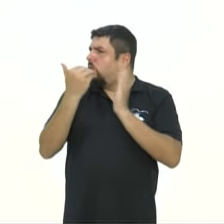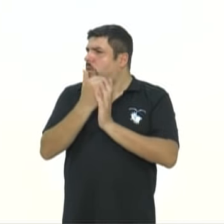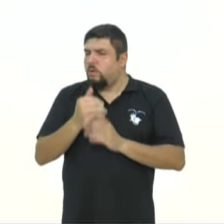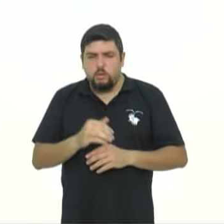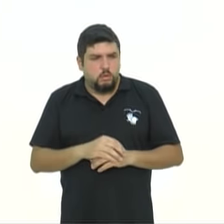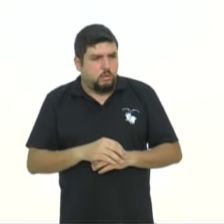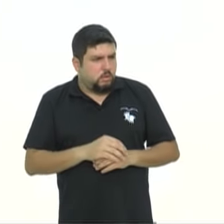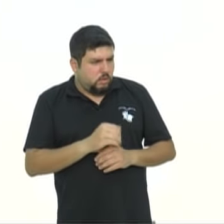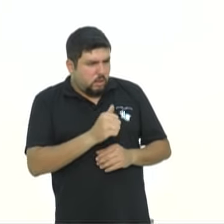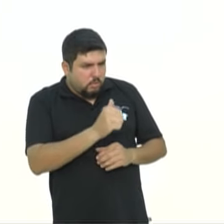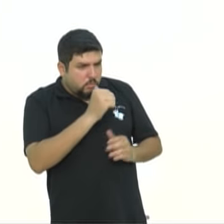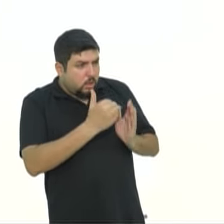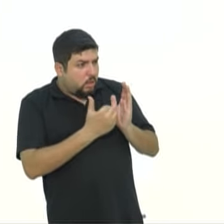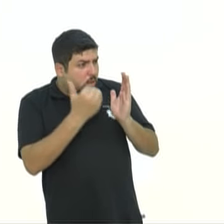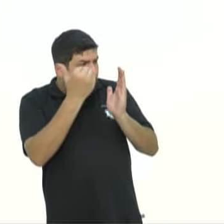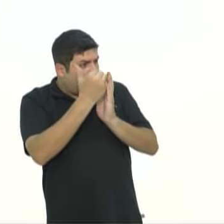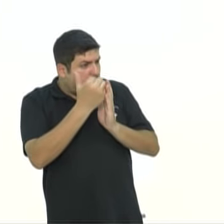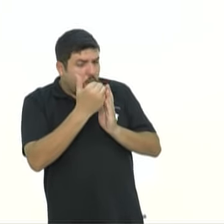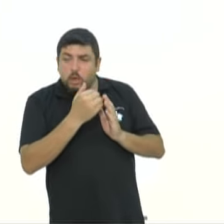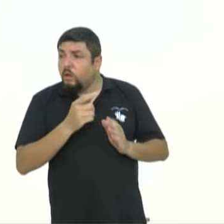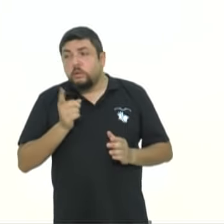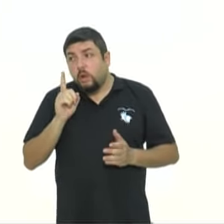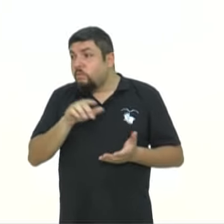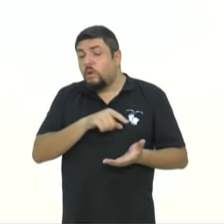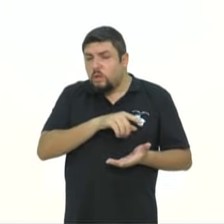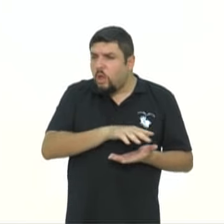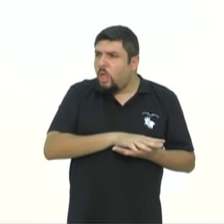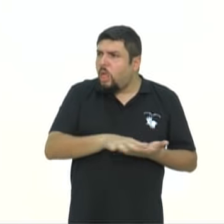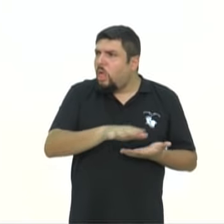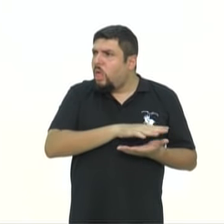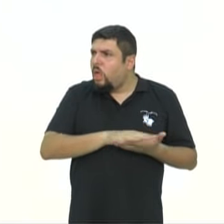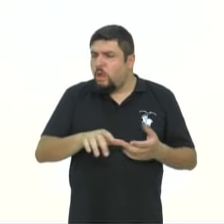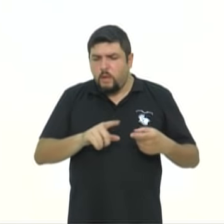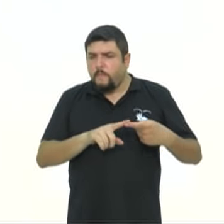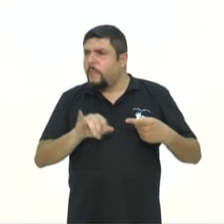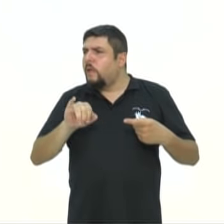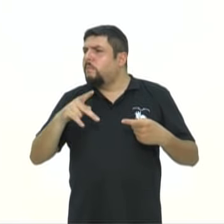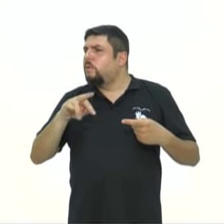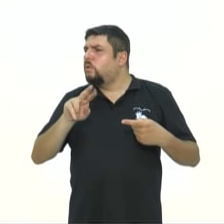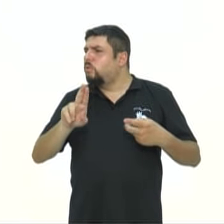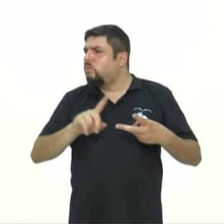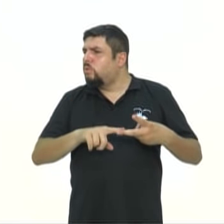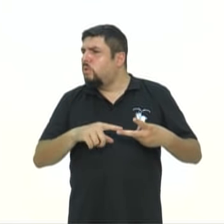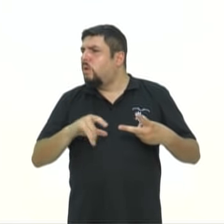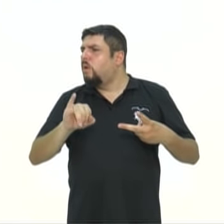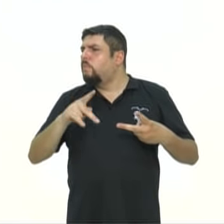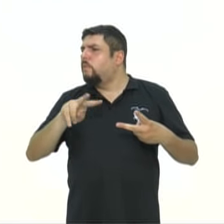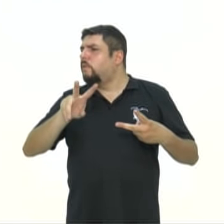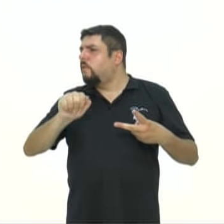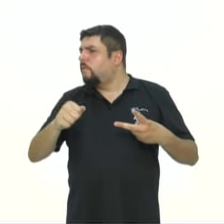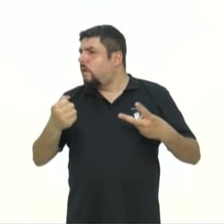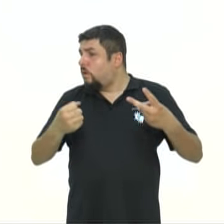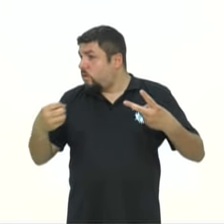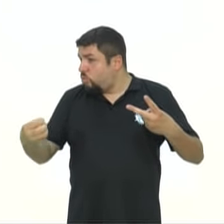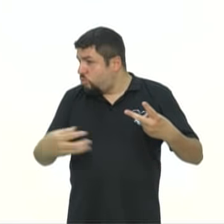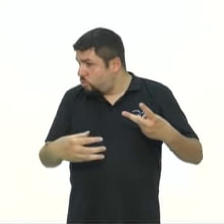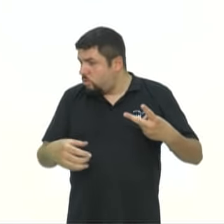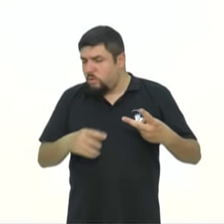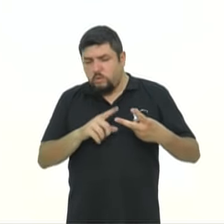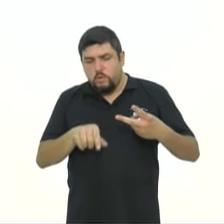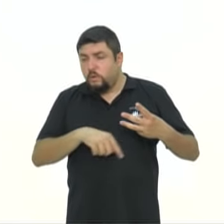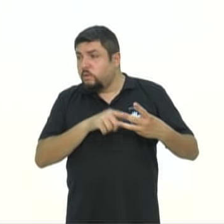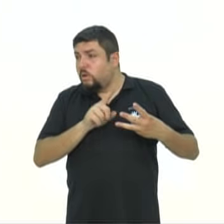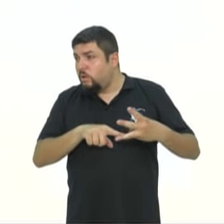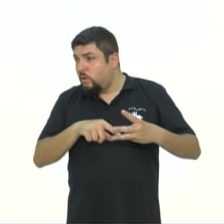bebida? De gastos. Somando o IPTU, o IPVA do carro novo que ele começa a pagar em janeiro.